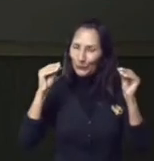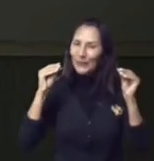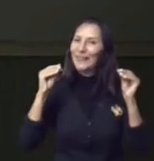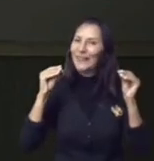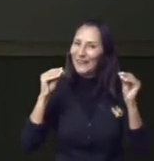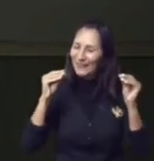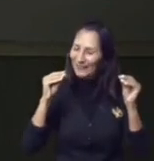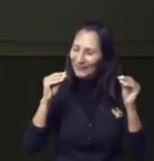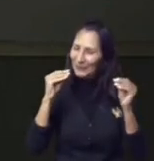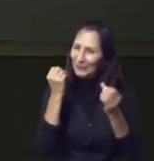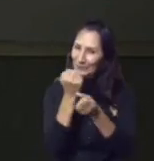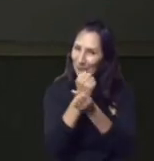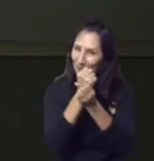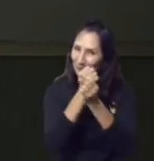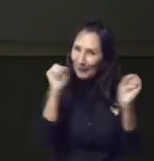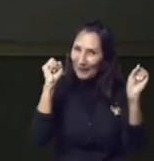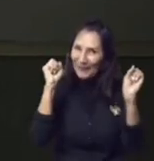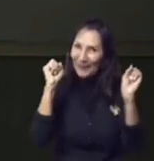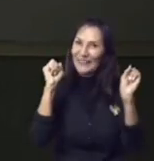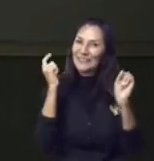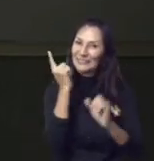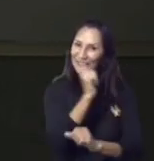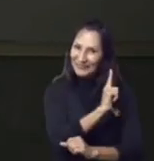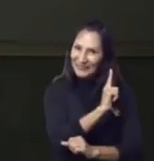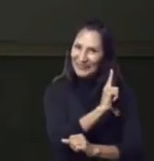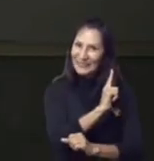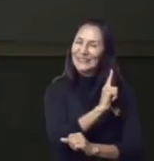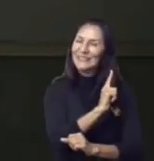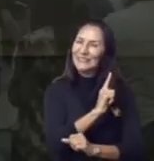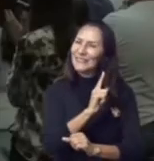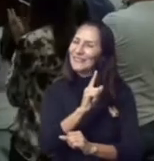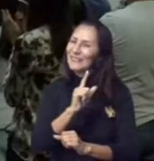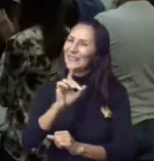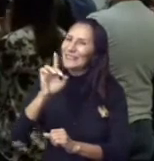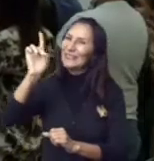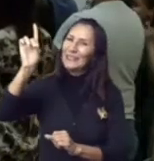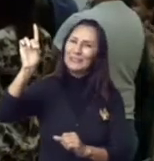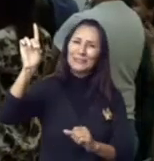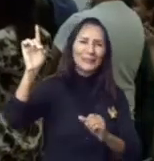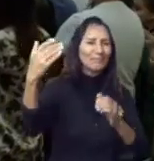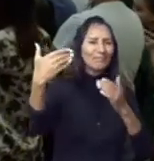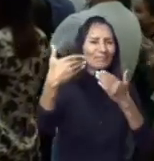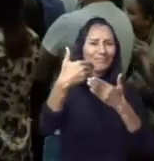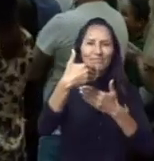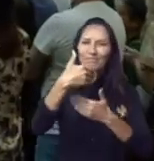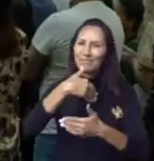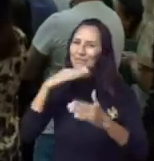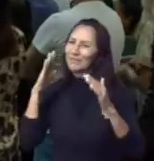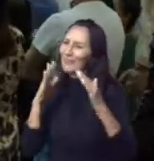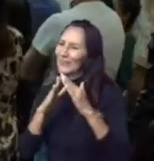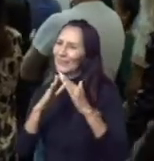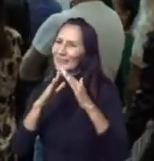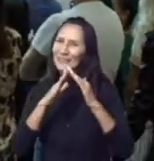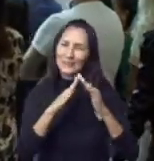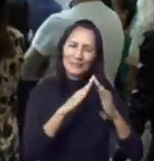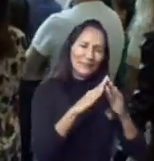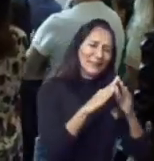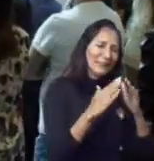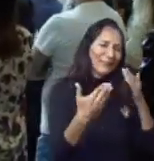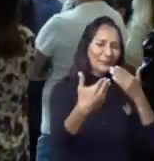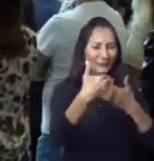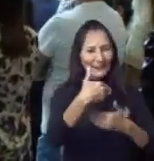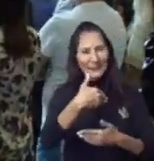Esse nó desaparece. O nó saiu. Entra na minha casa, entra